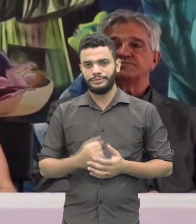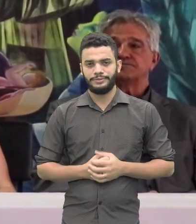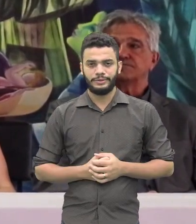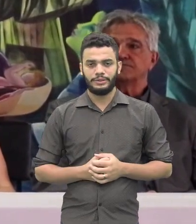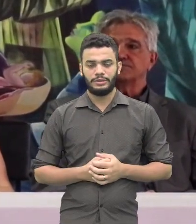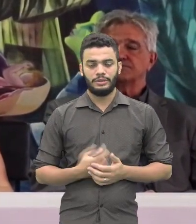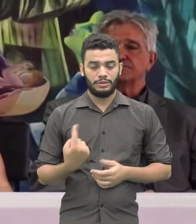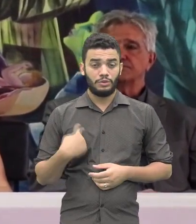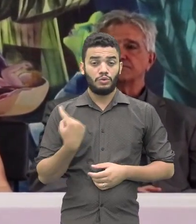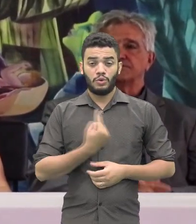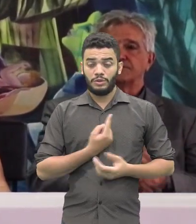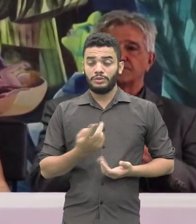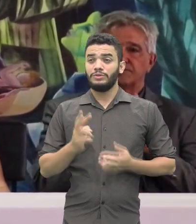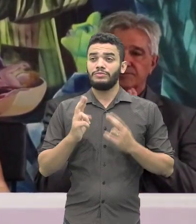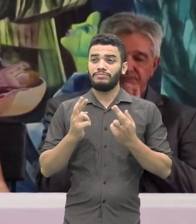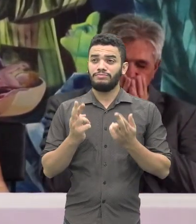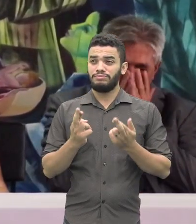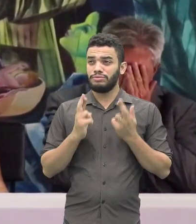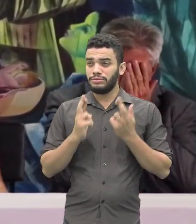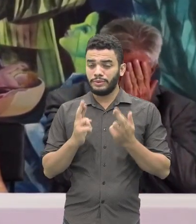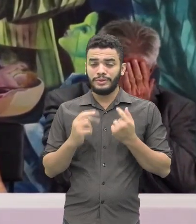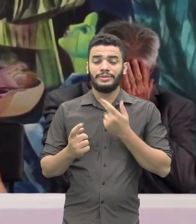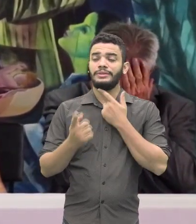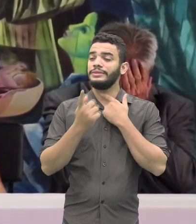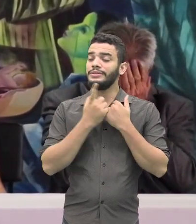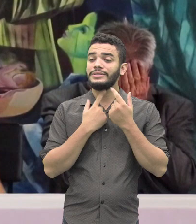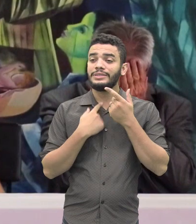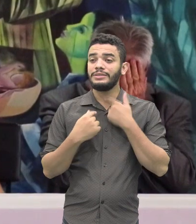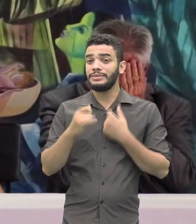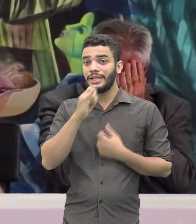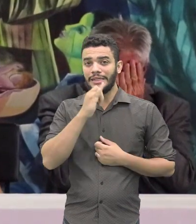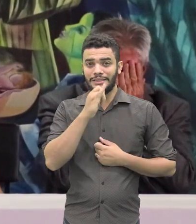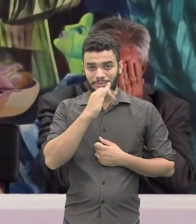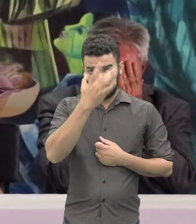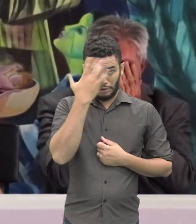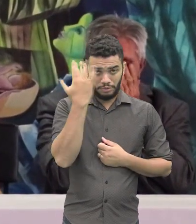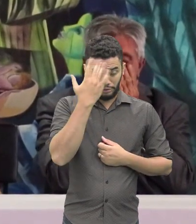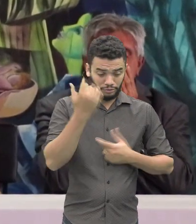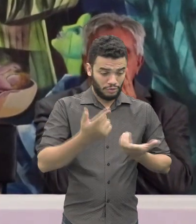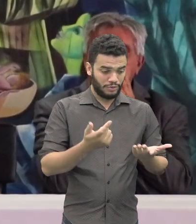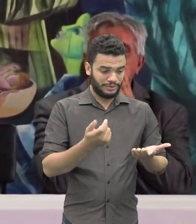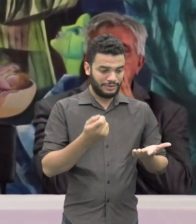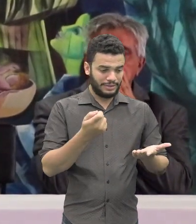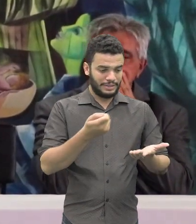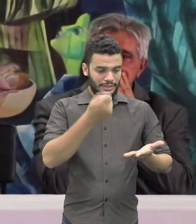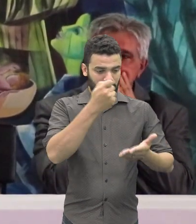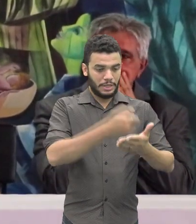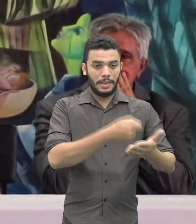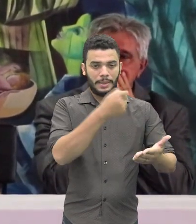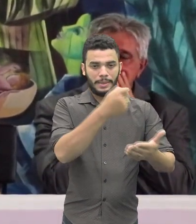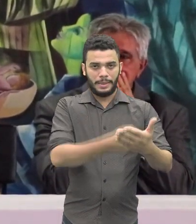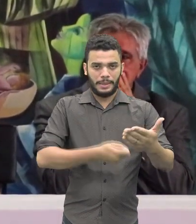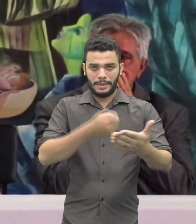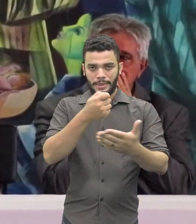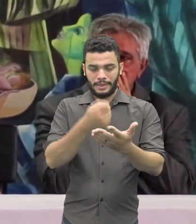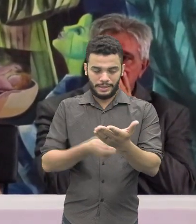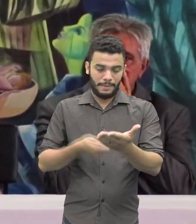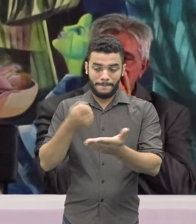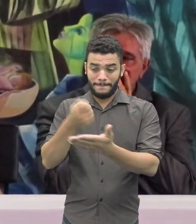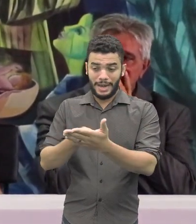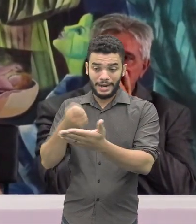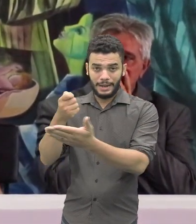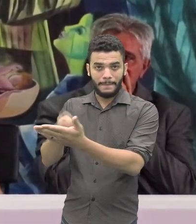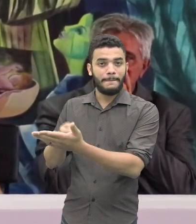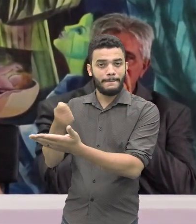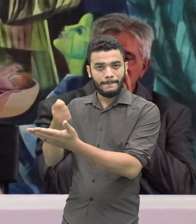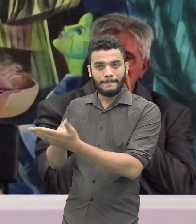contratar mais quer ter um ambiente melhor e às vezes a gente não tem condições por limitações financeiras e nós temos que